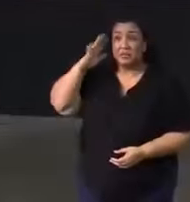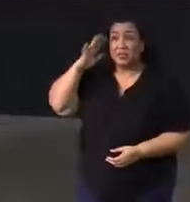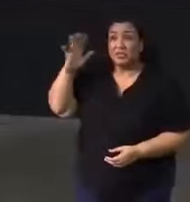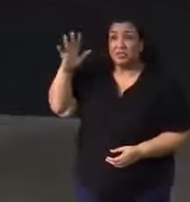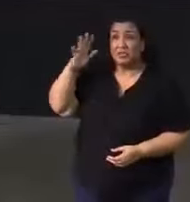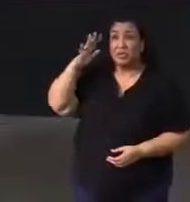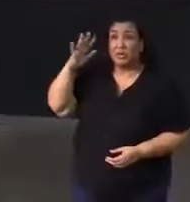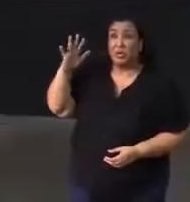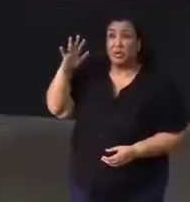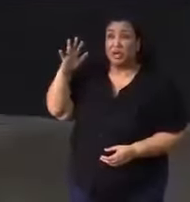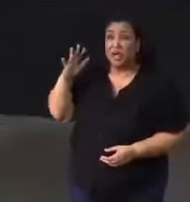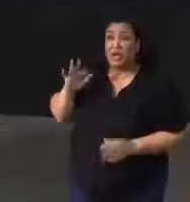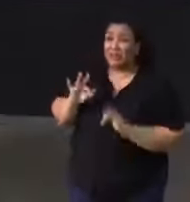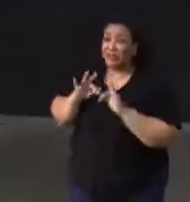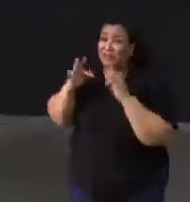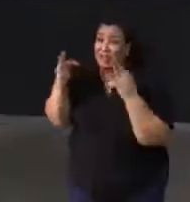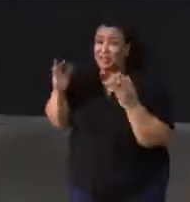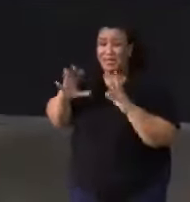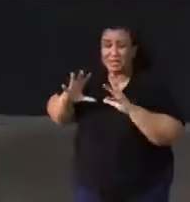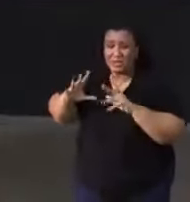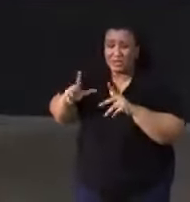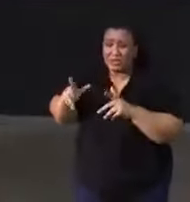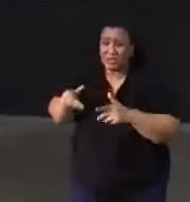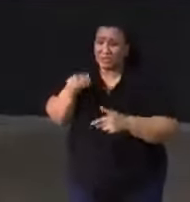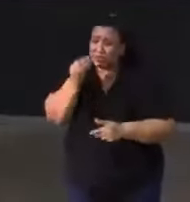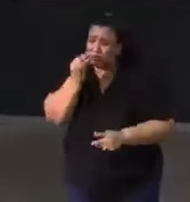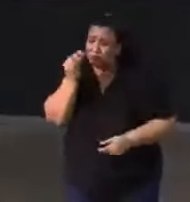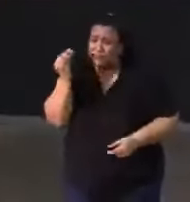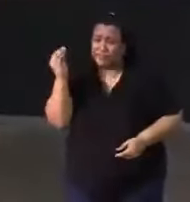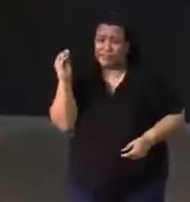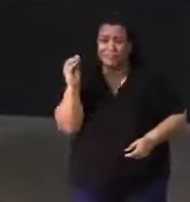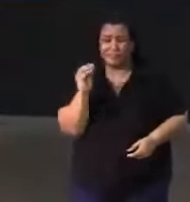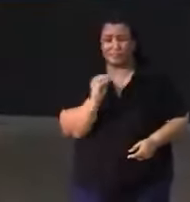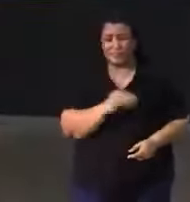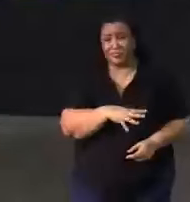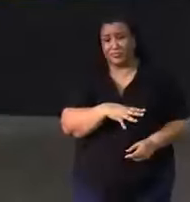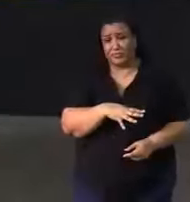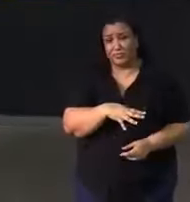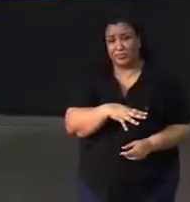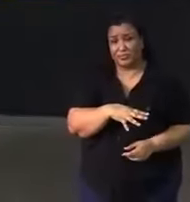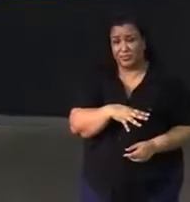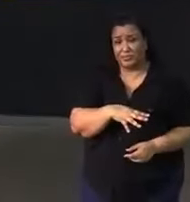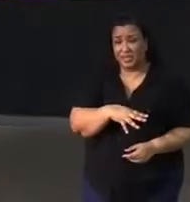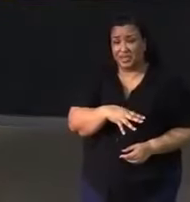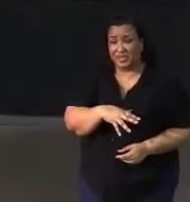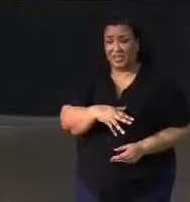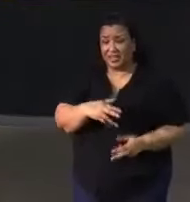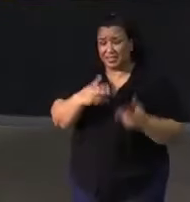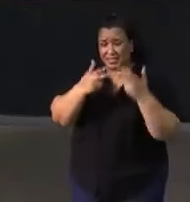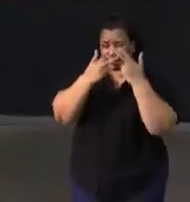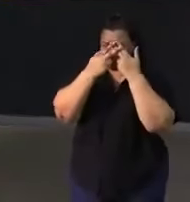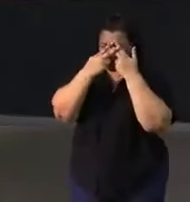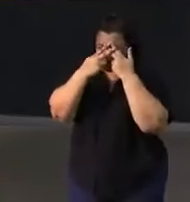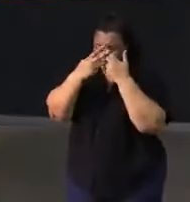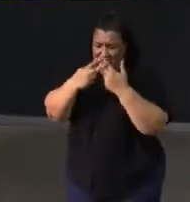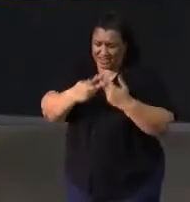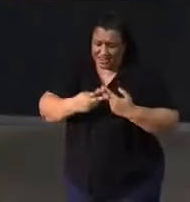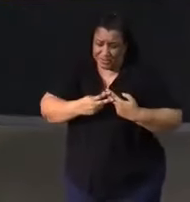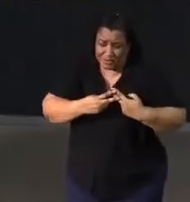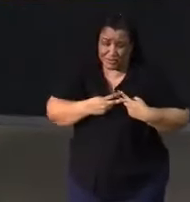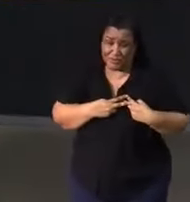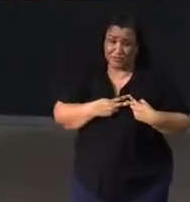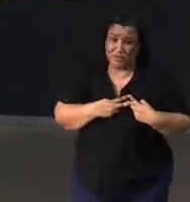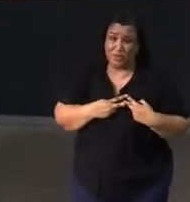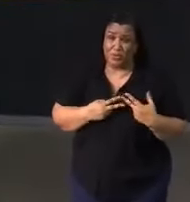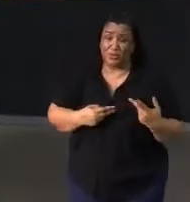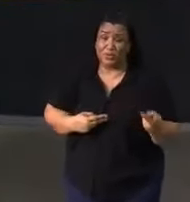de mim. Então você imagina o tamanho das frustrações e dos traumas que Davi e José vão viver